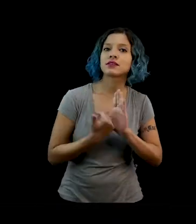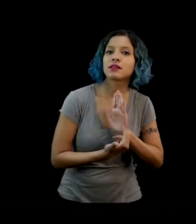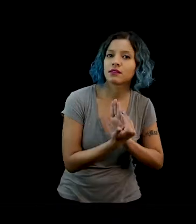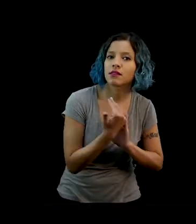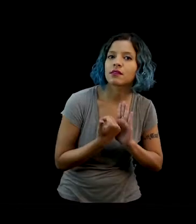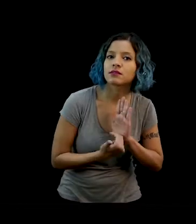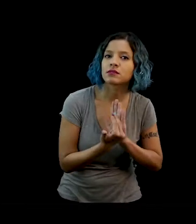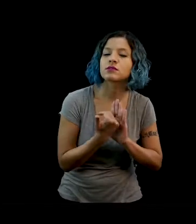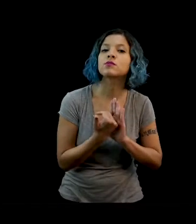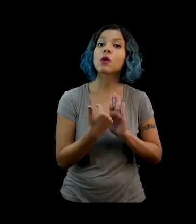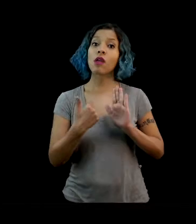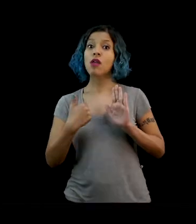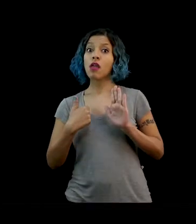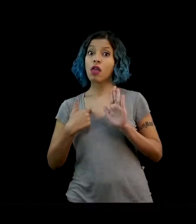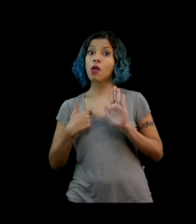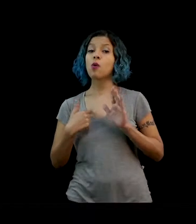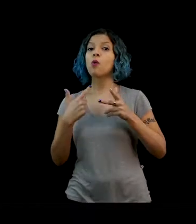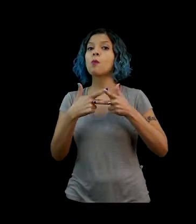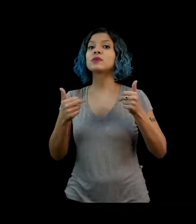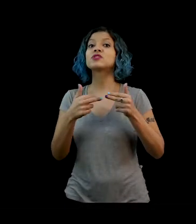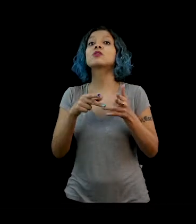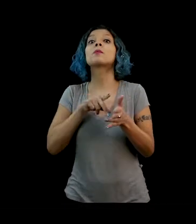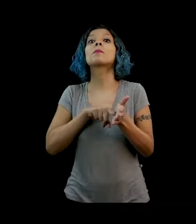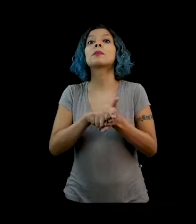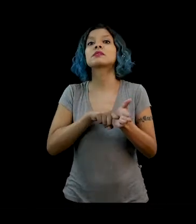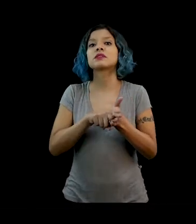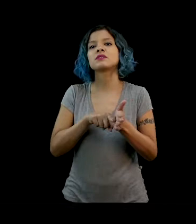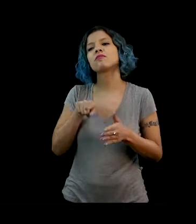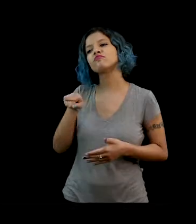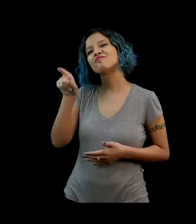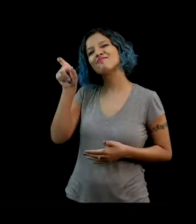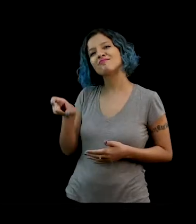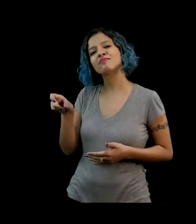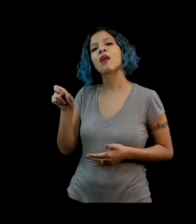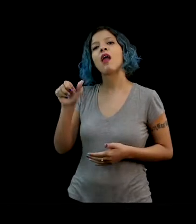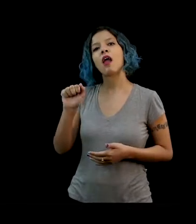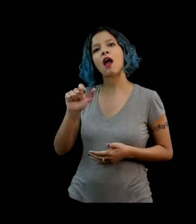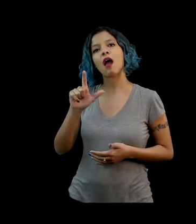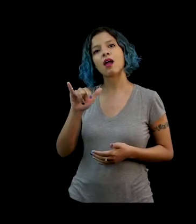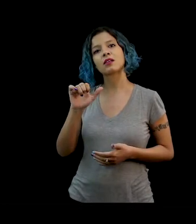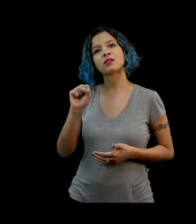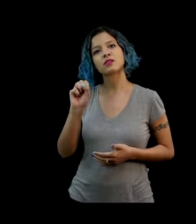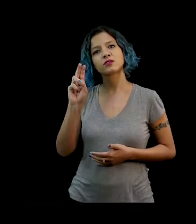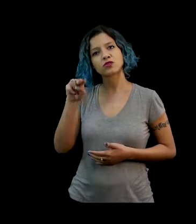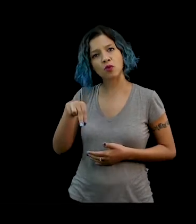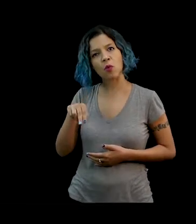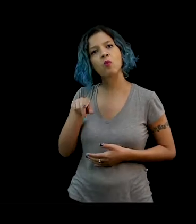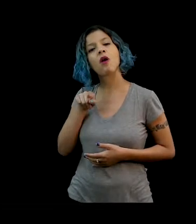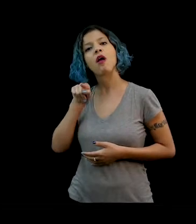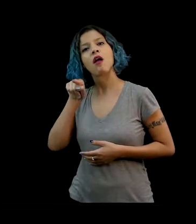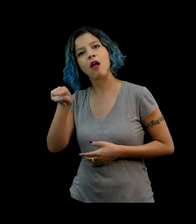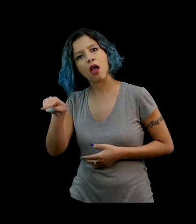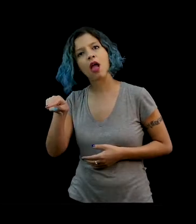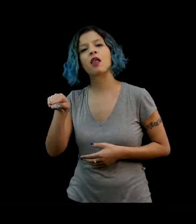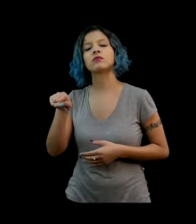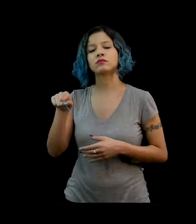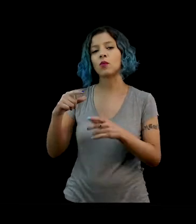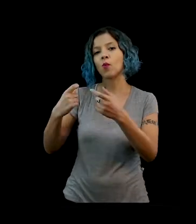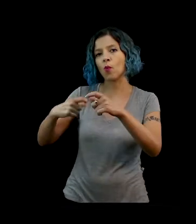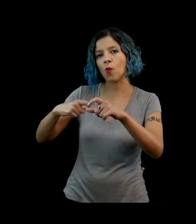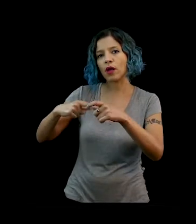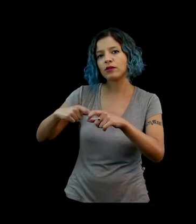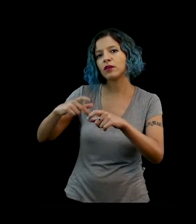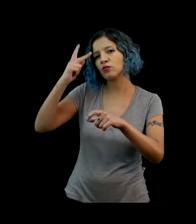me esperando muito no meu objeto de pesquisa que era Elison back down como ela fazia quadrinhos ainda